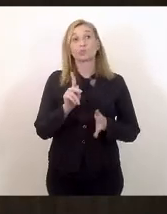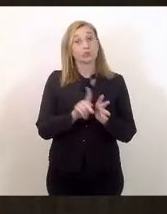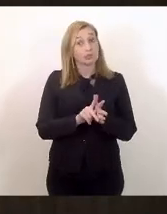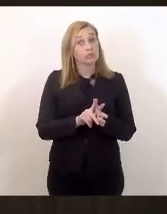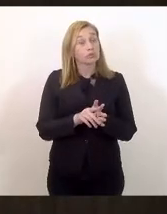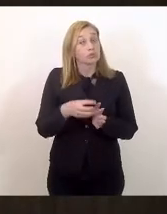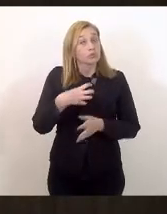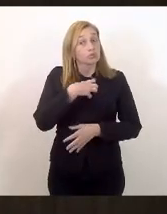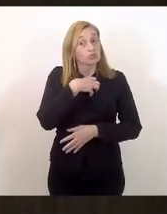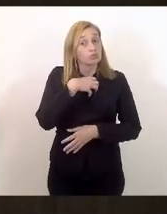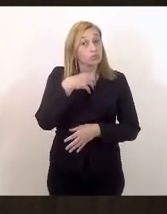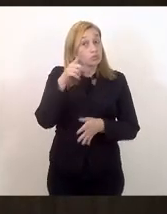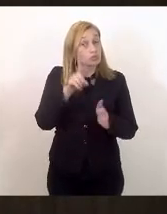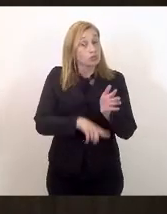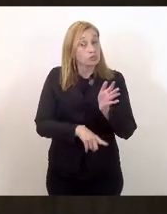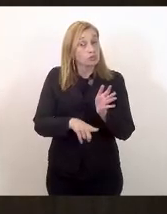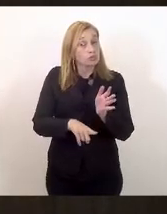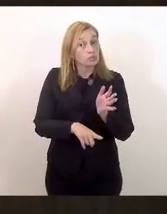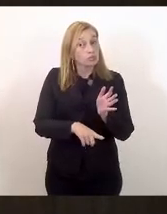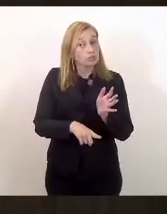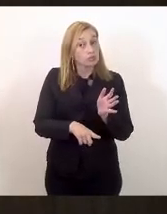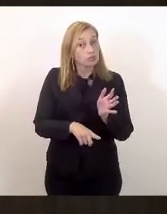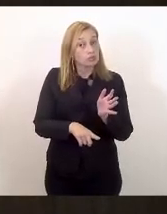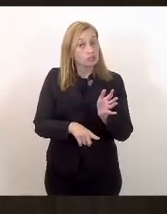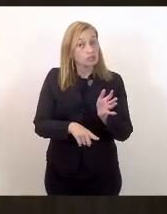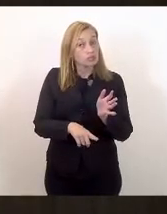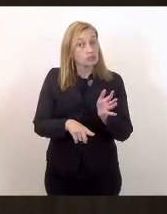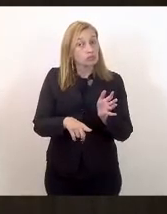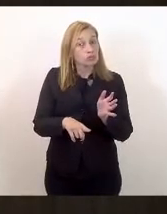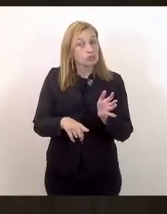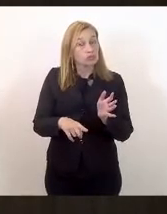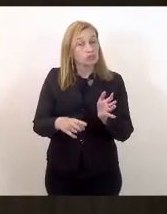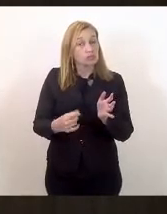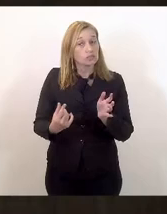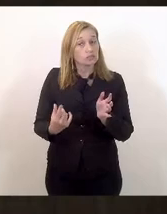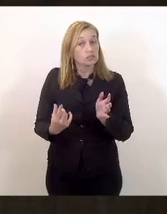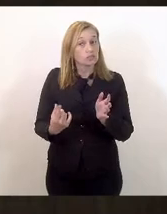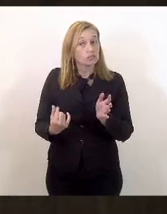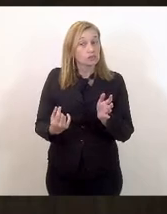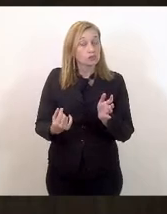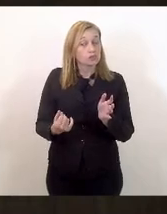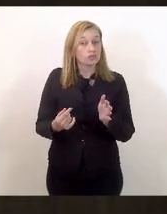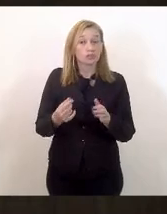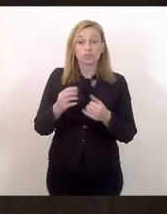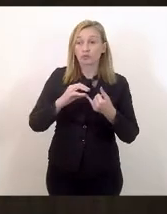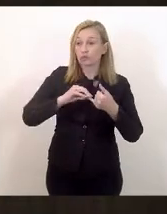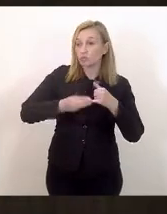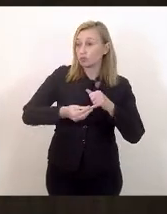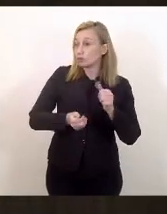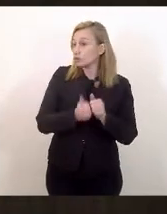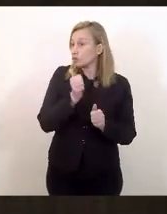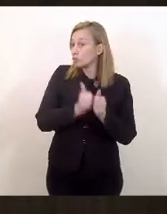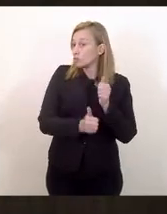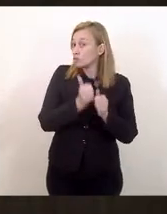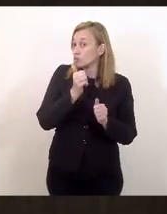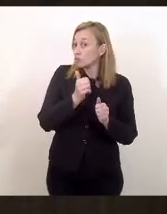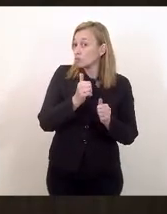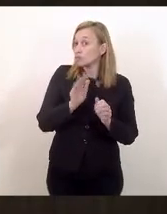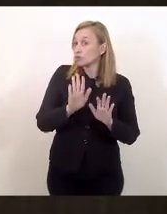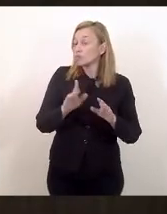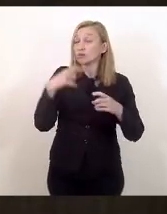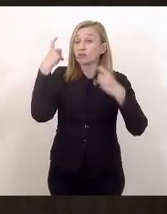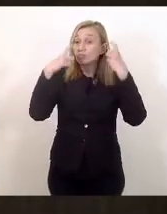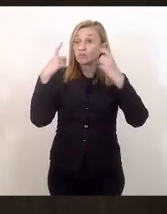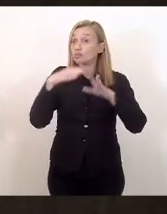no sentido de reduzir alíquotas dos produtos arroz e feijão, né? E essa é uma preocupação